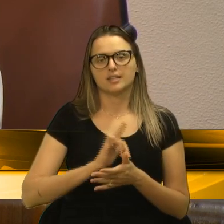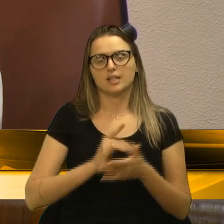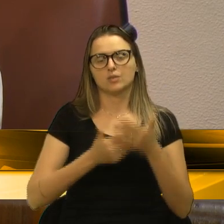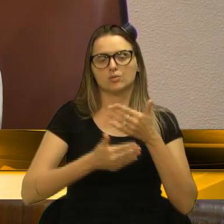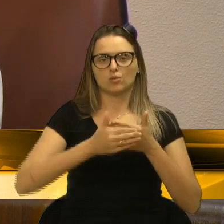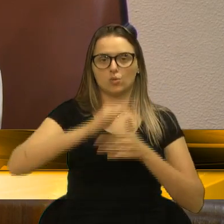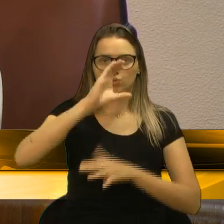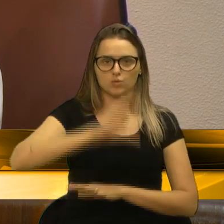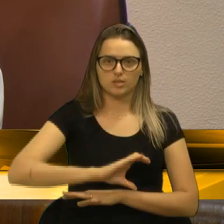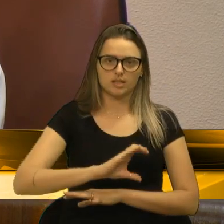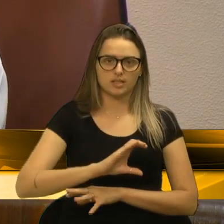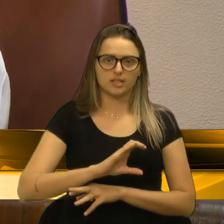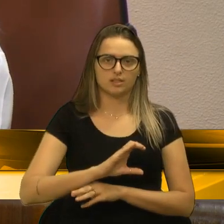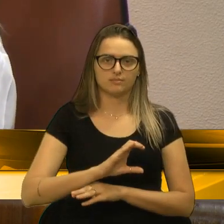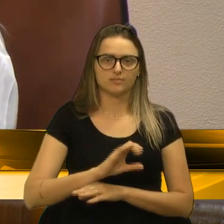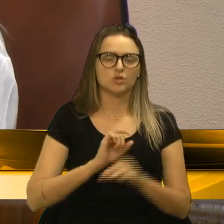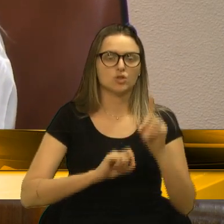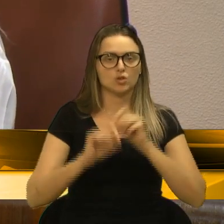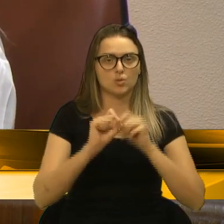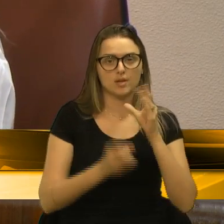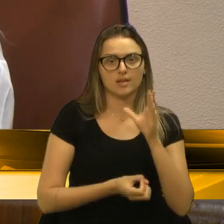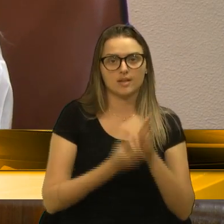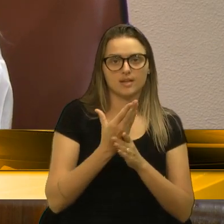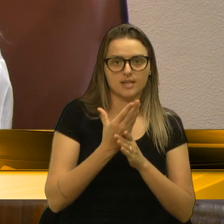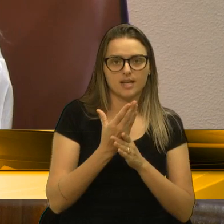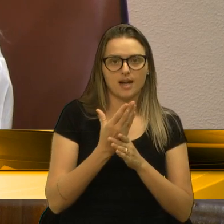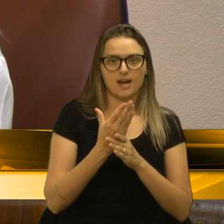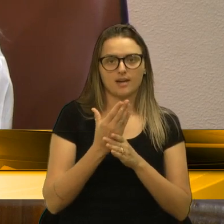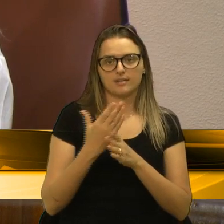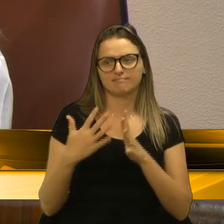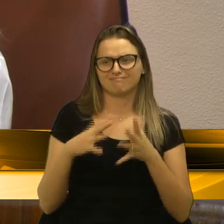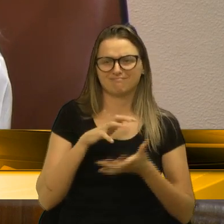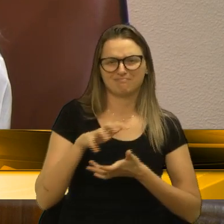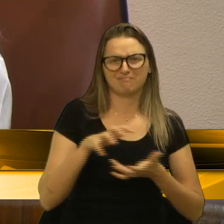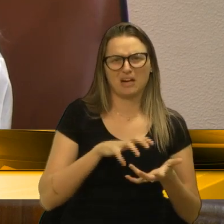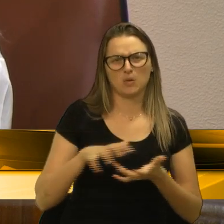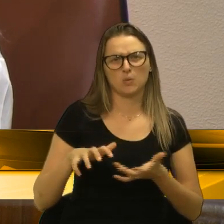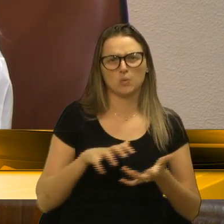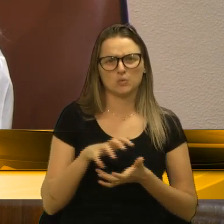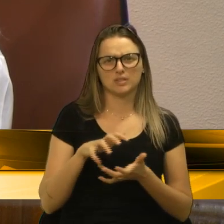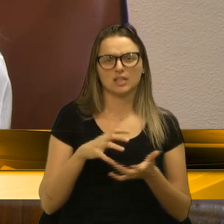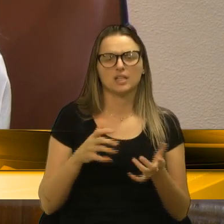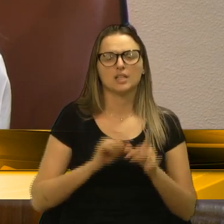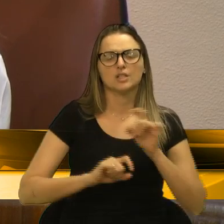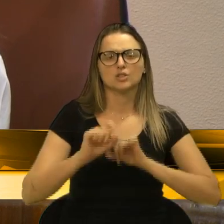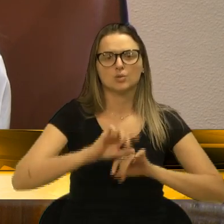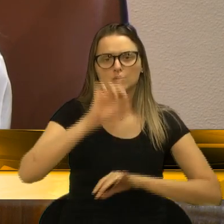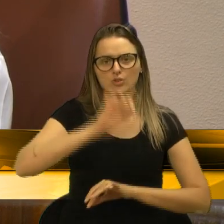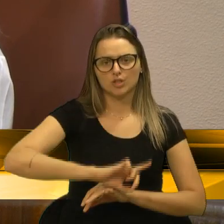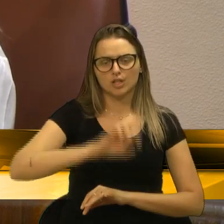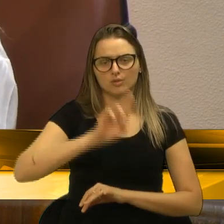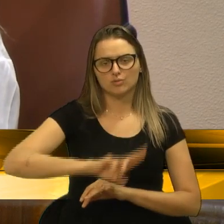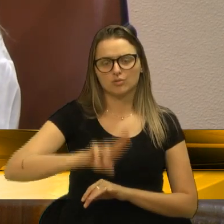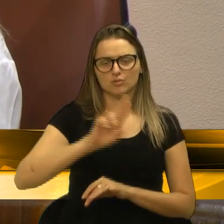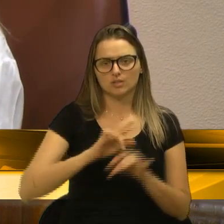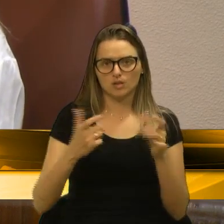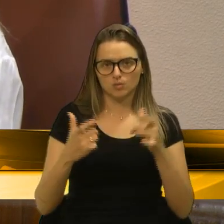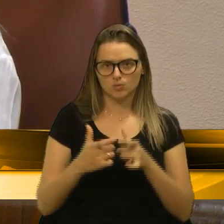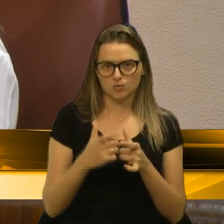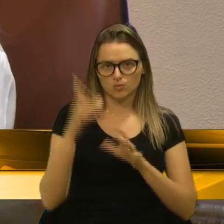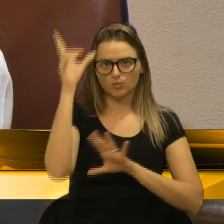cidadãos, a despeito de criar embaraços ao direito de utilizar os espaços